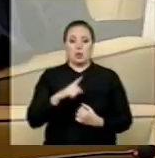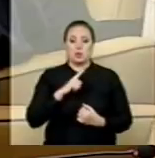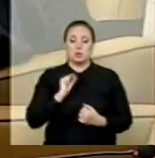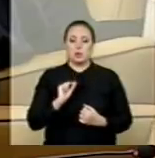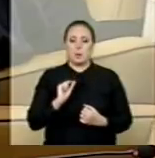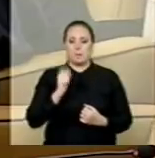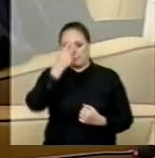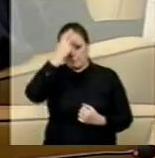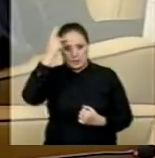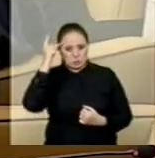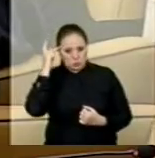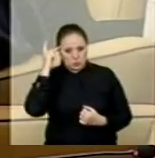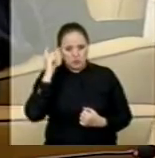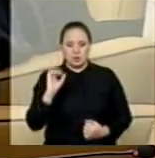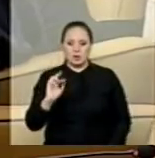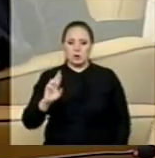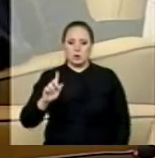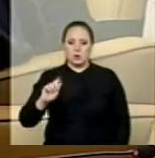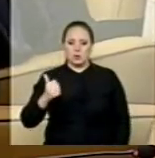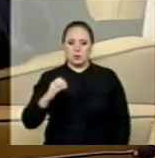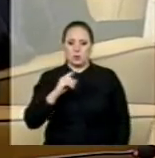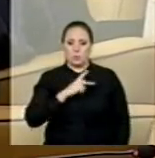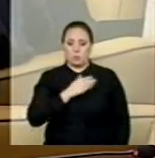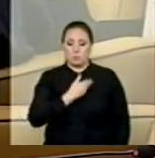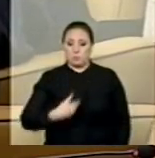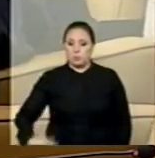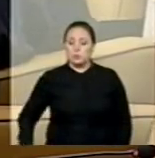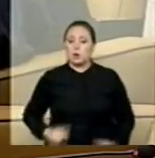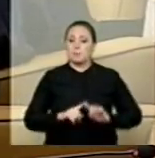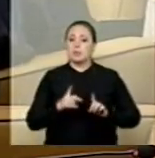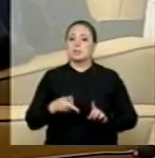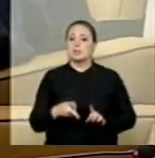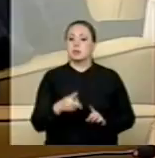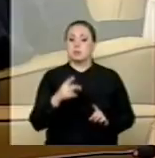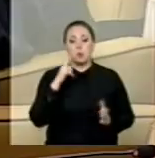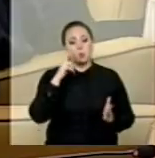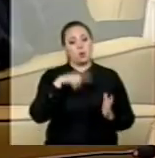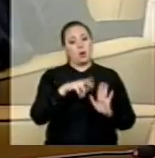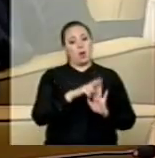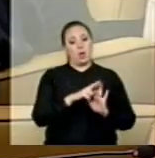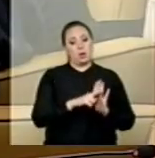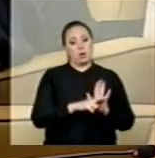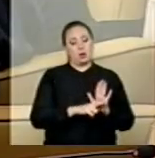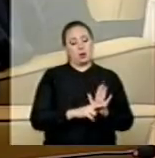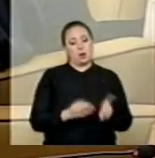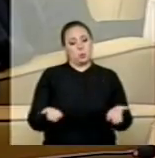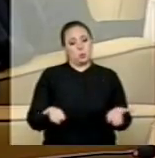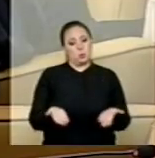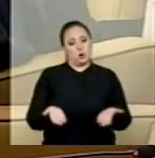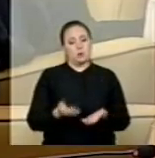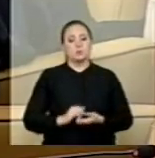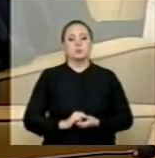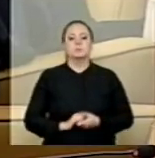e os órgãos públicos, mas sempre consideradas as normas vigentes.